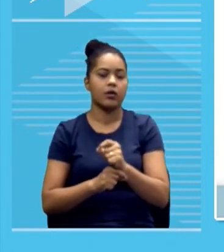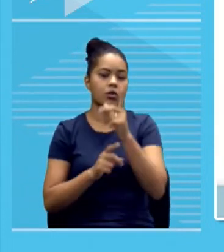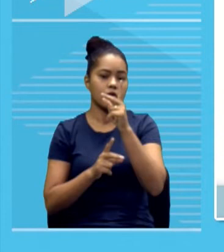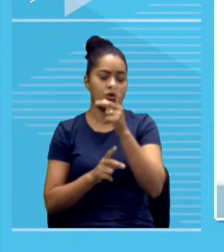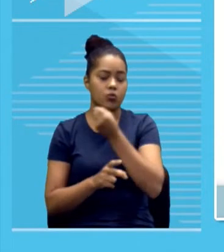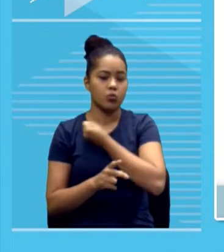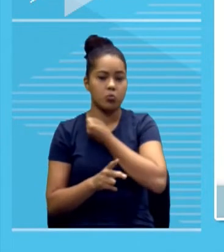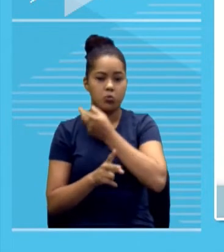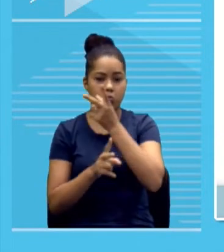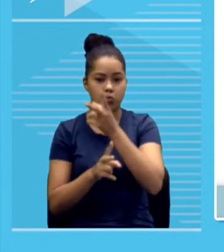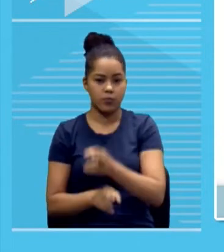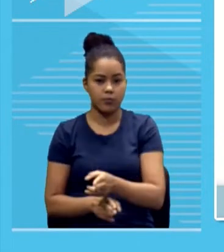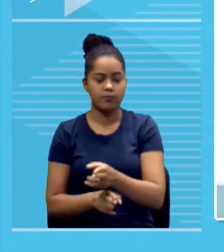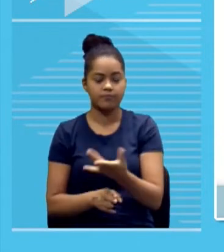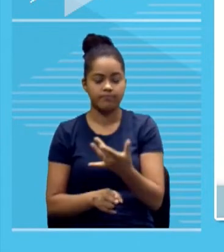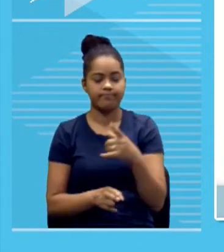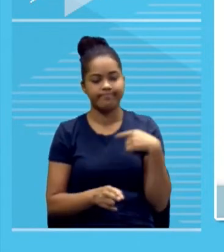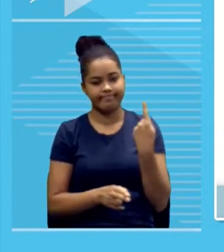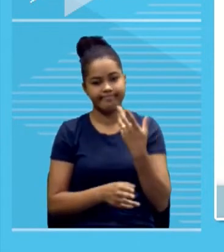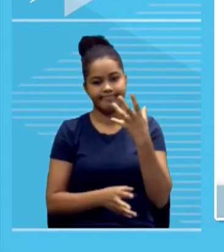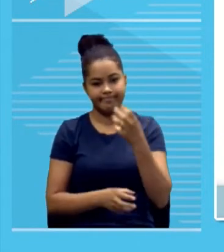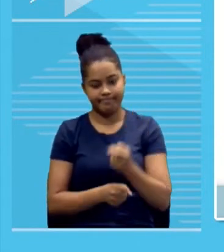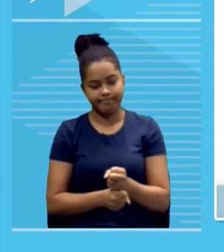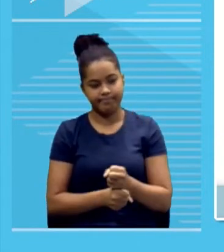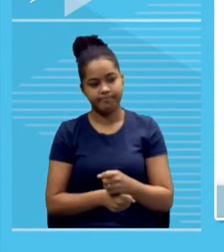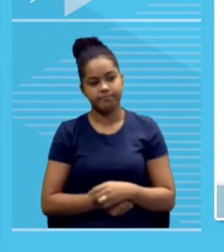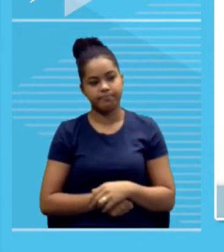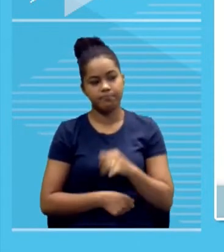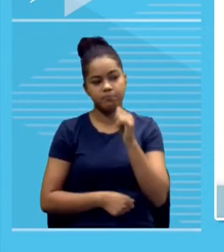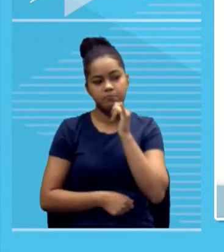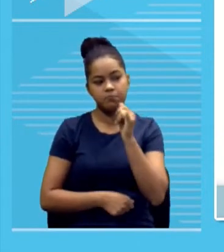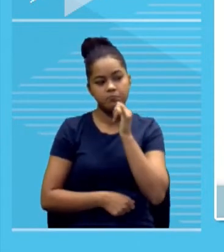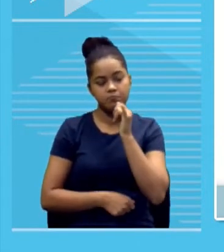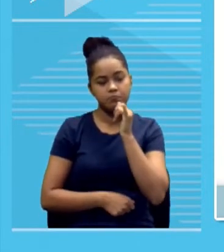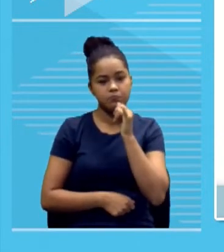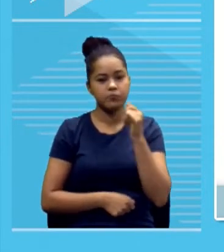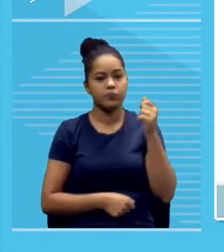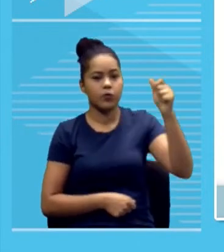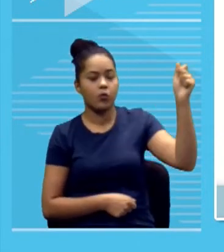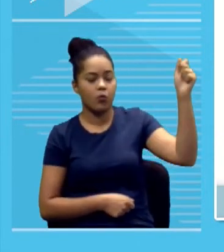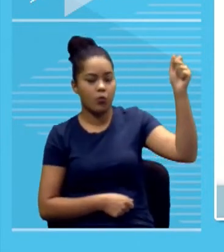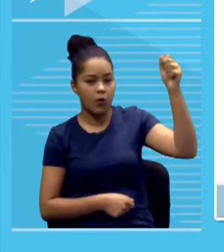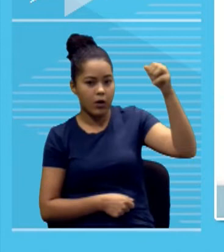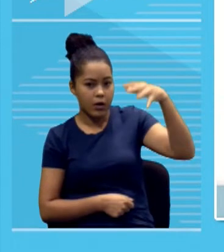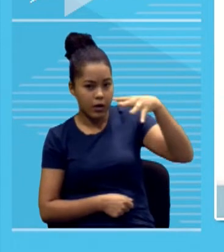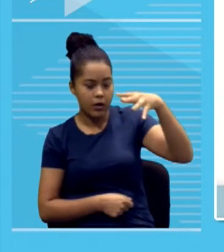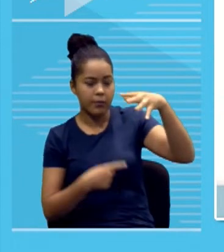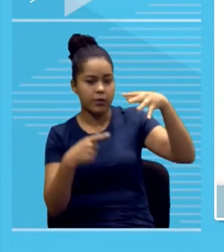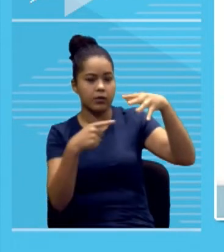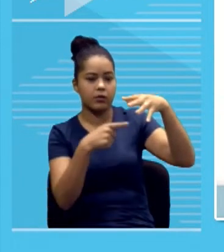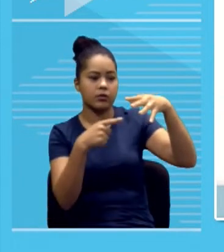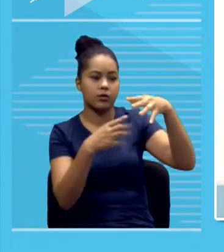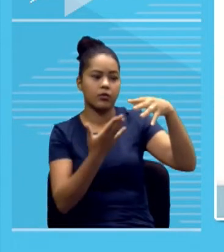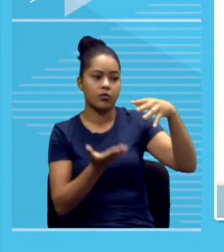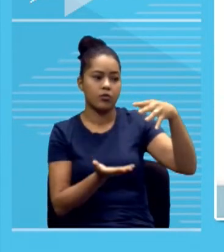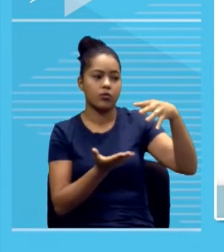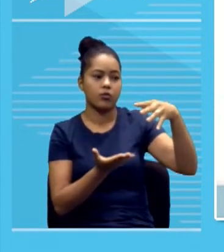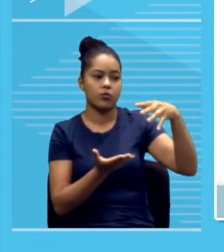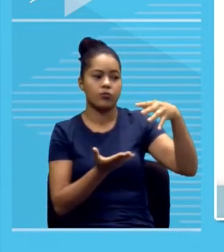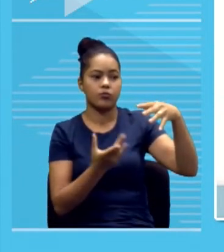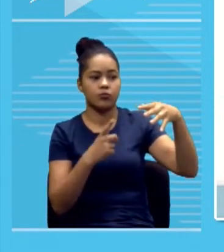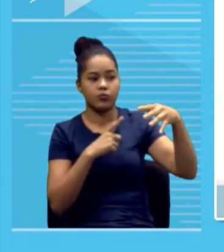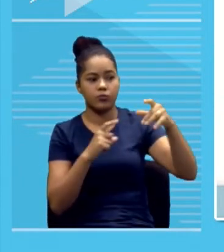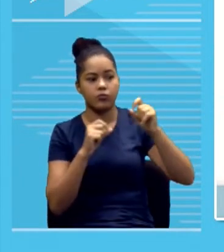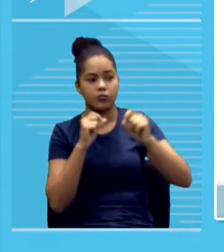ao calcular. Um resistor simples aí, ó, seria uma lâmpada. Você tem um gerador que produz uma diferença de polos, ó,